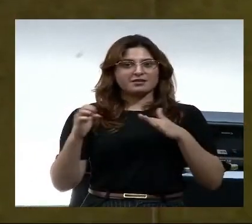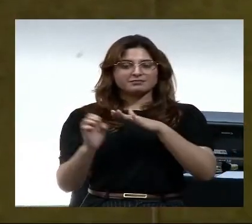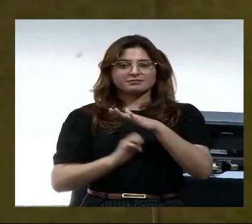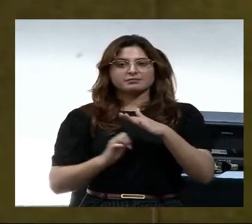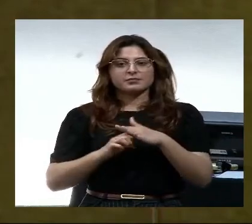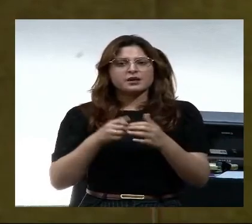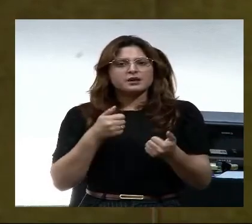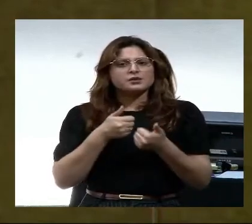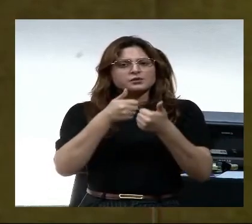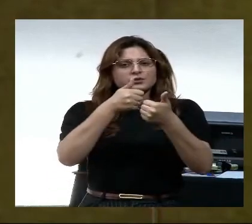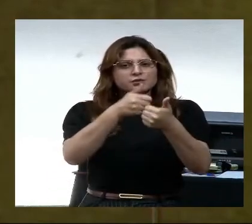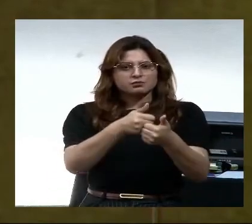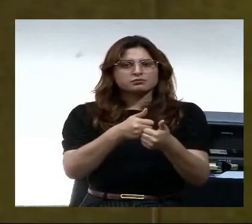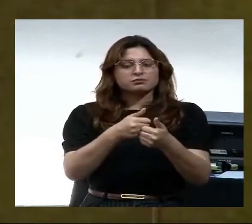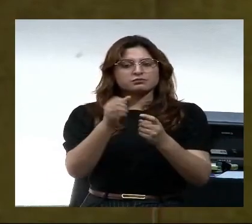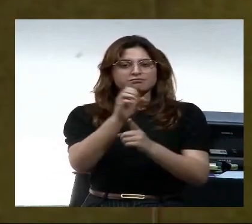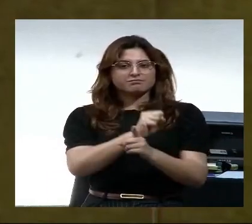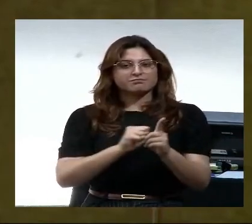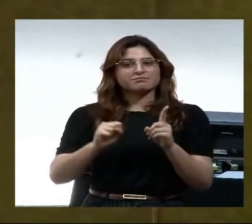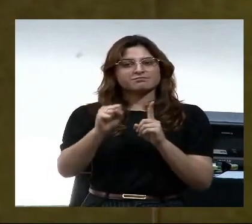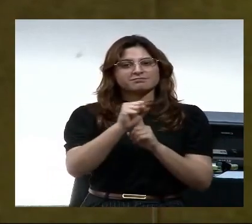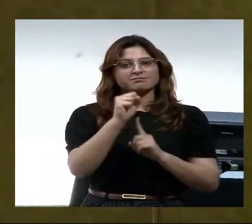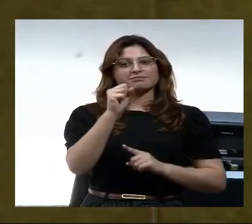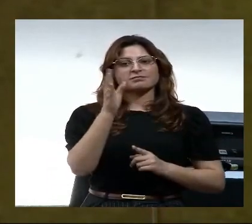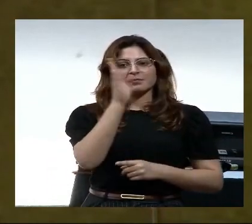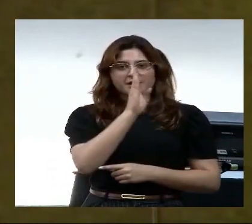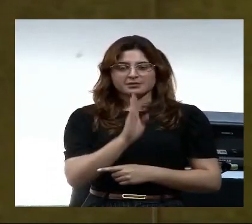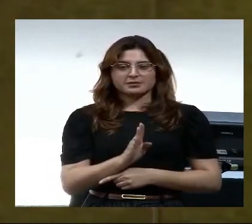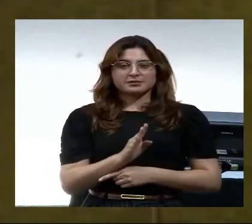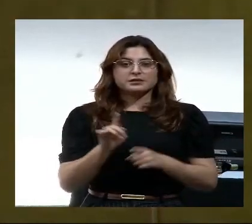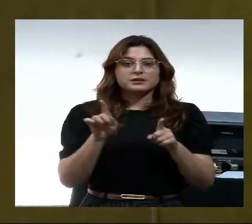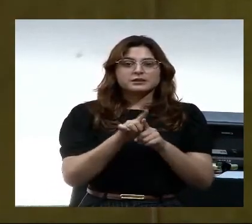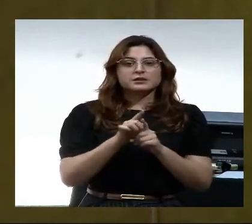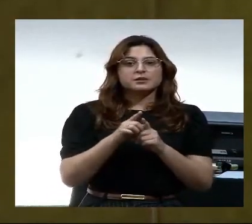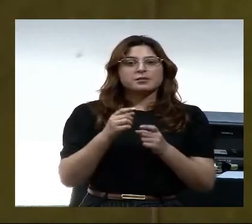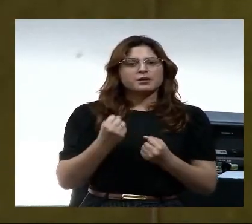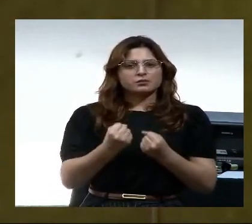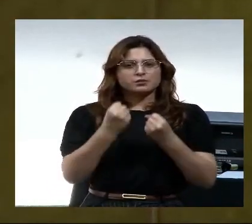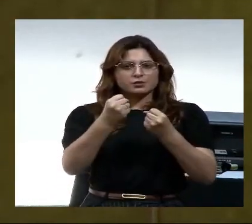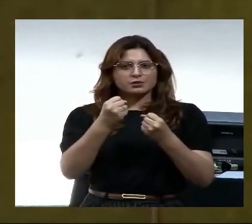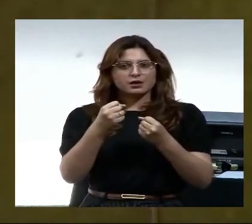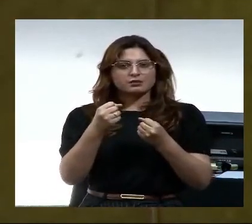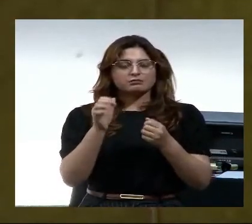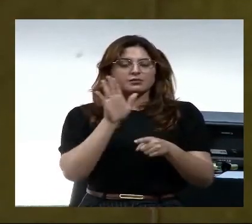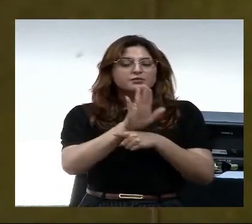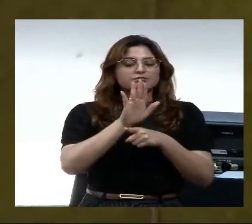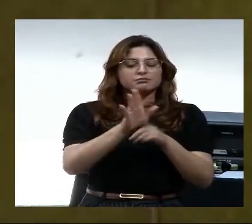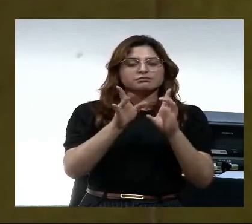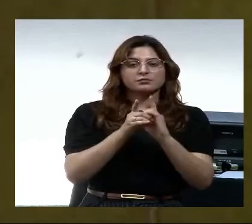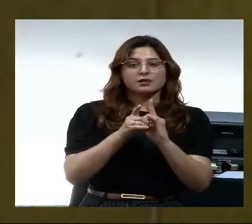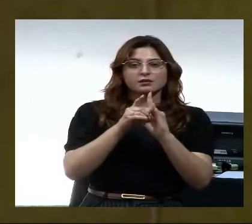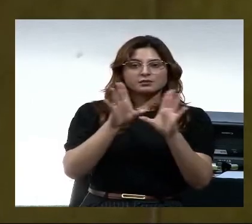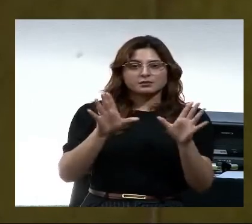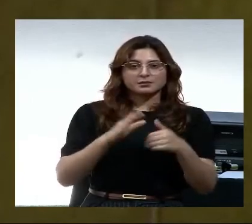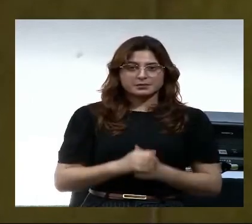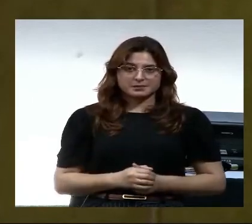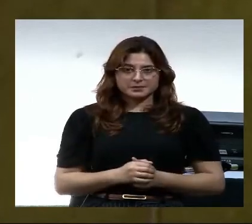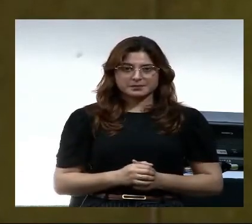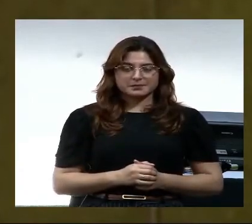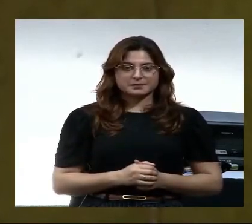sociedade brasileira, na luta pela democracia e pela prevalência do Estado Democrático de Direito. Junto com isso, temos também